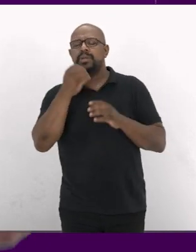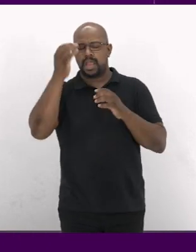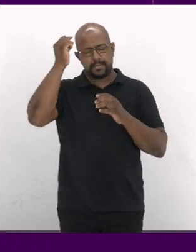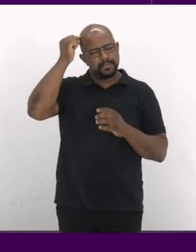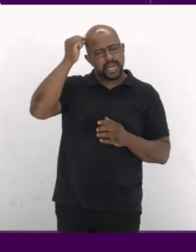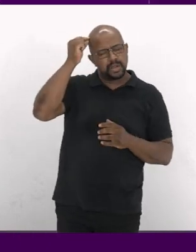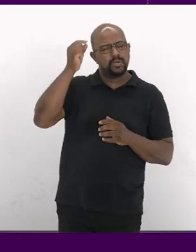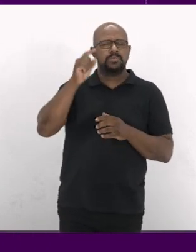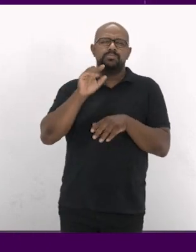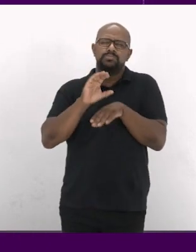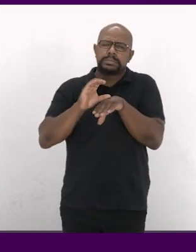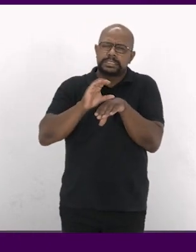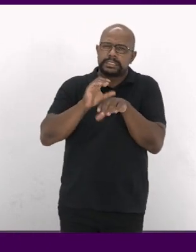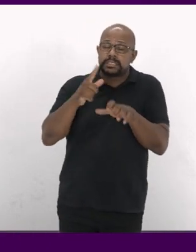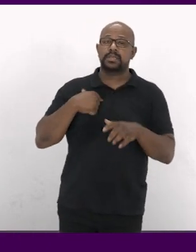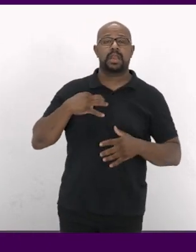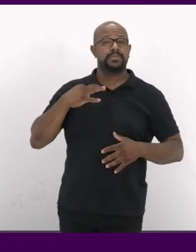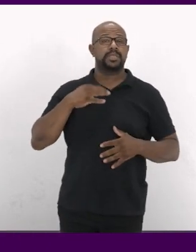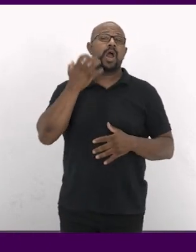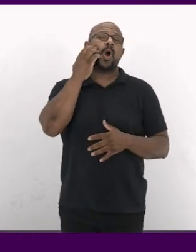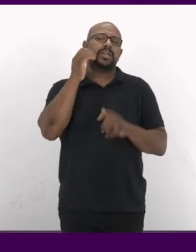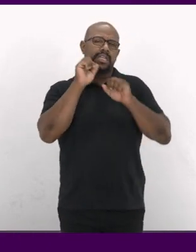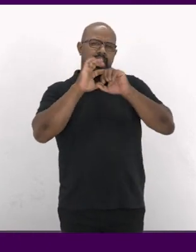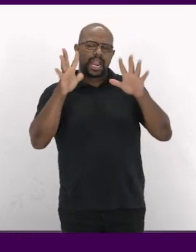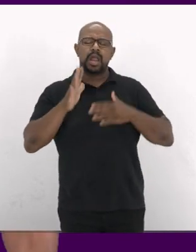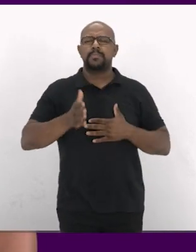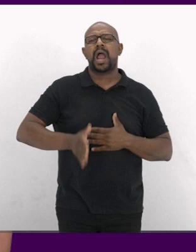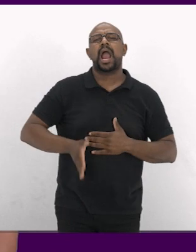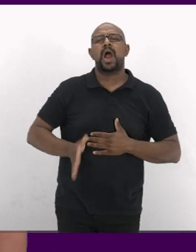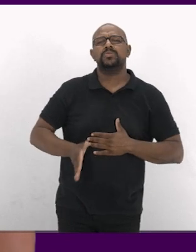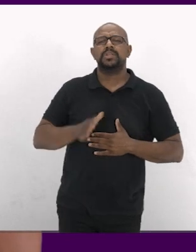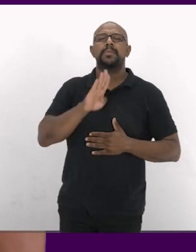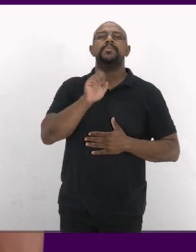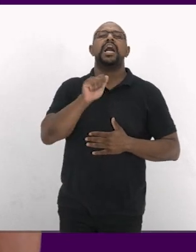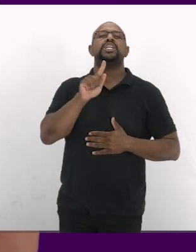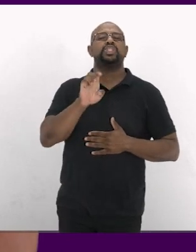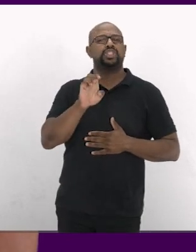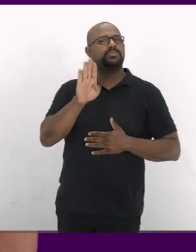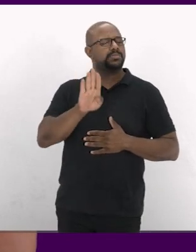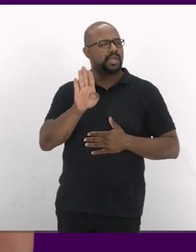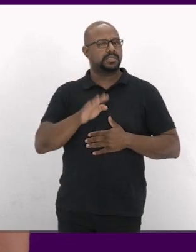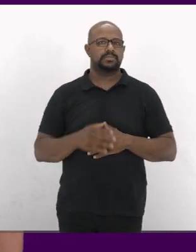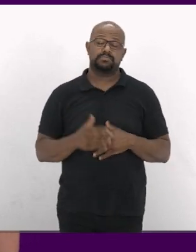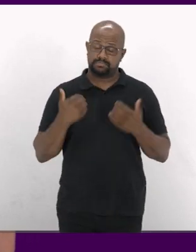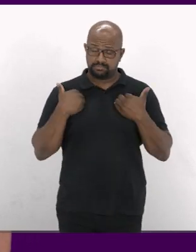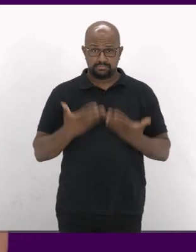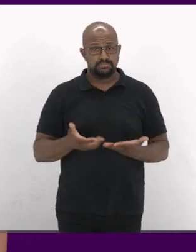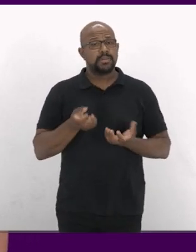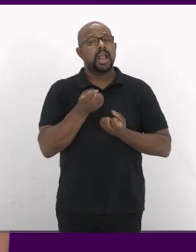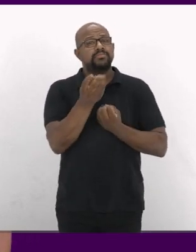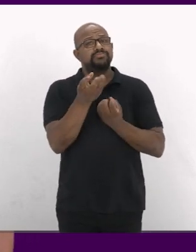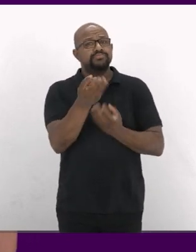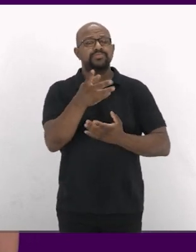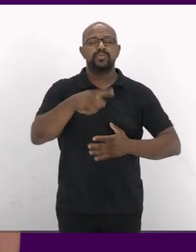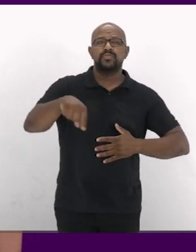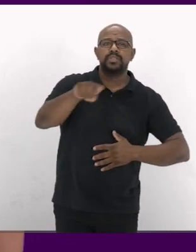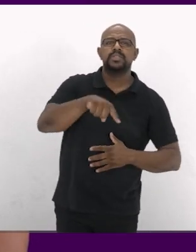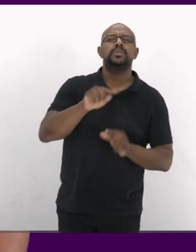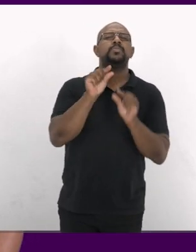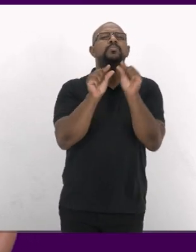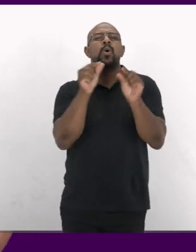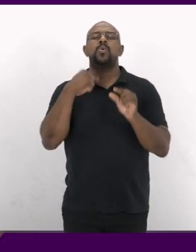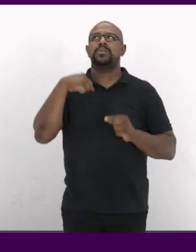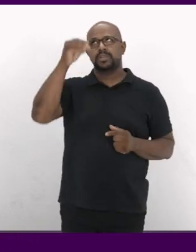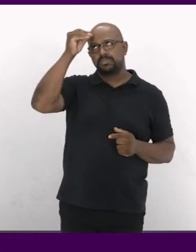cabelo grisalho, estou usando uma camisa rosa clara e uma calça bege. Estamos aqui para compartilhar com vocês